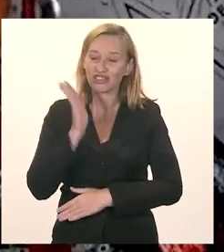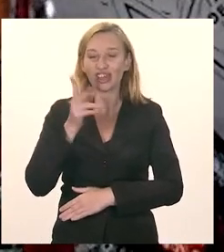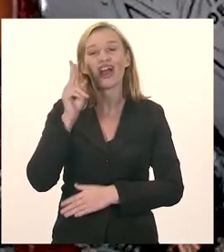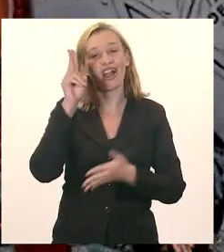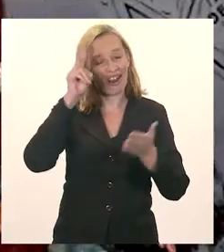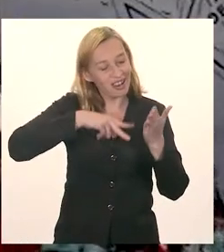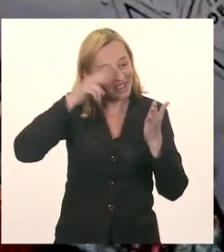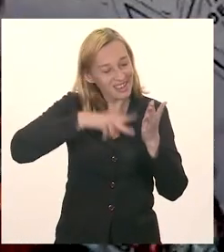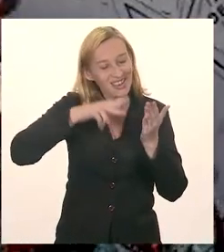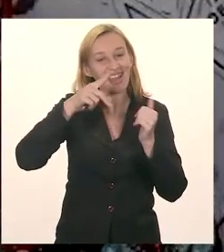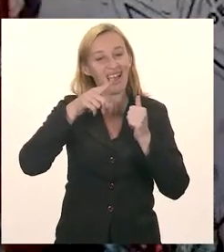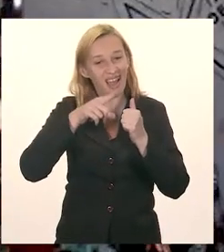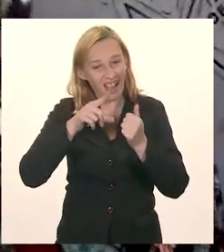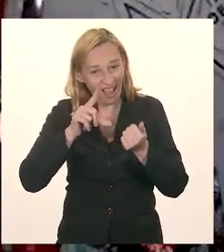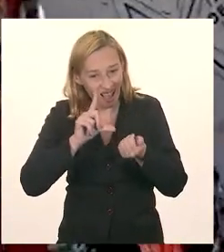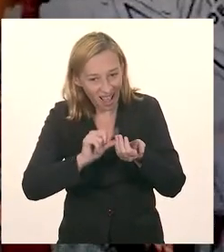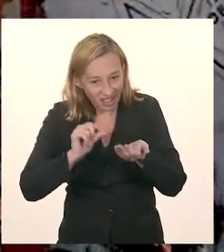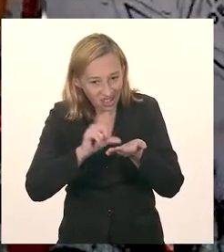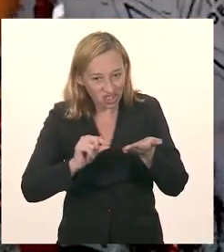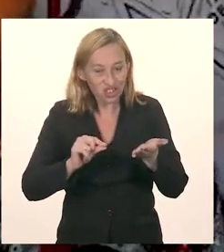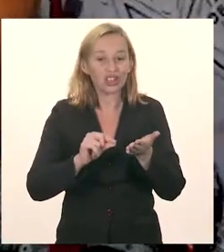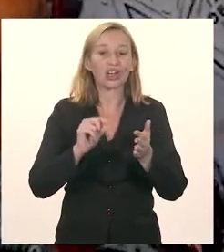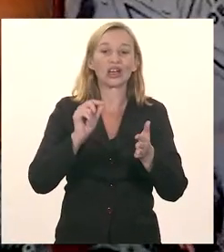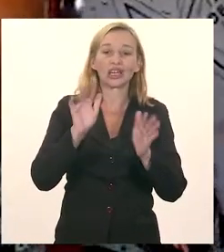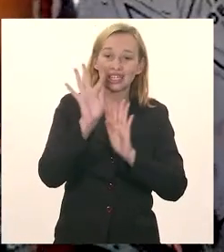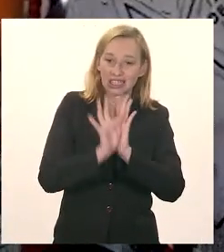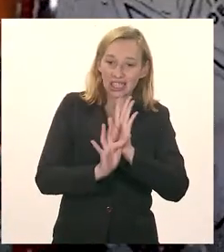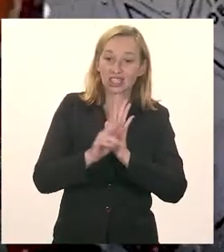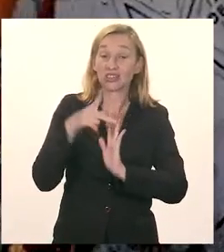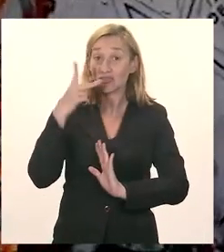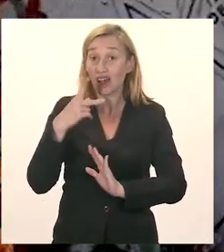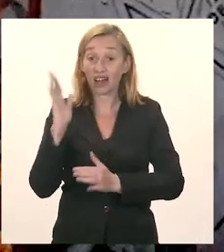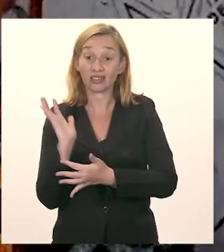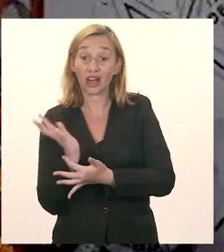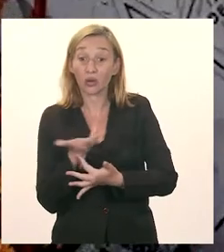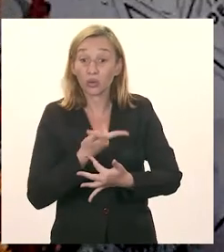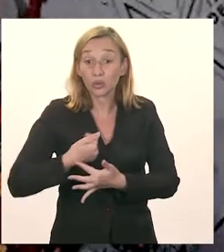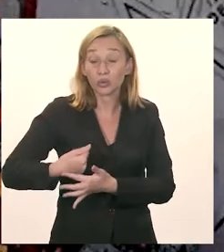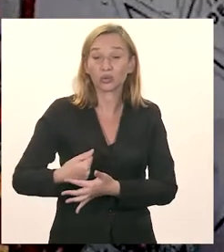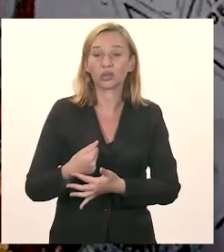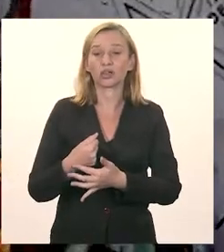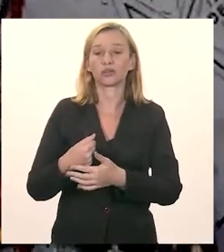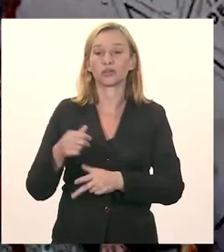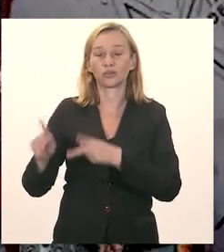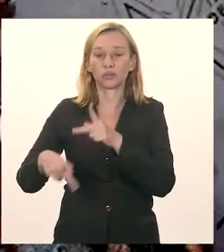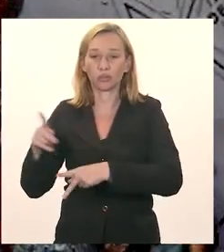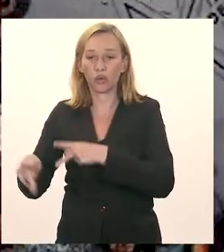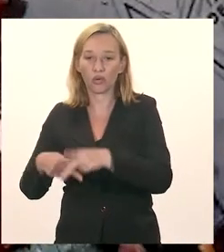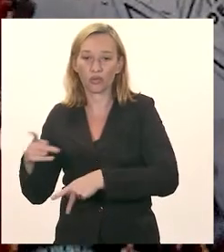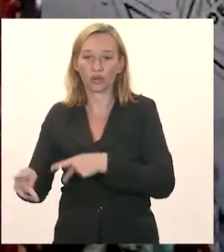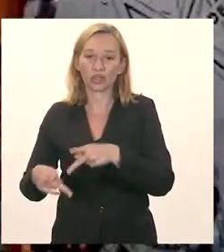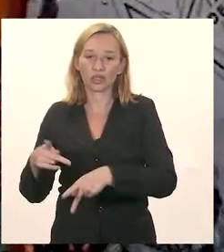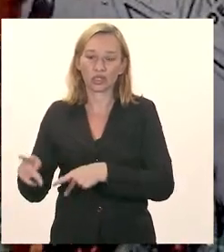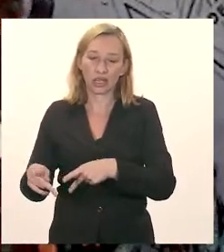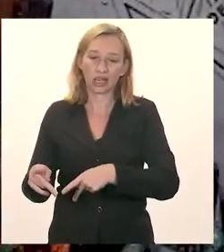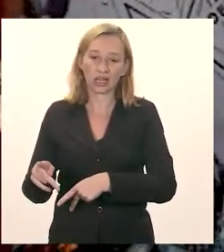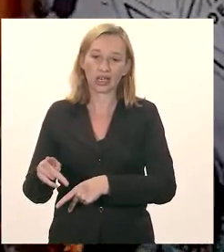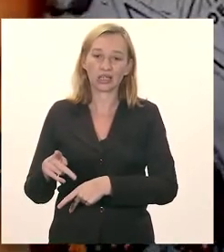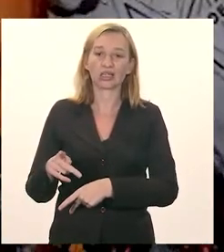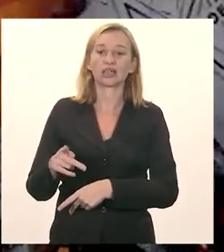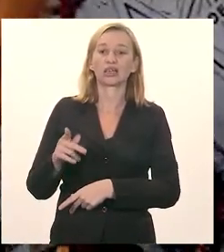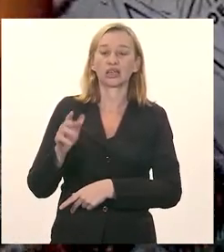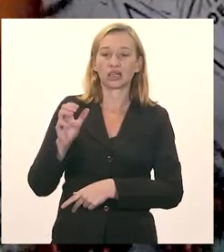lia artigos e textos que falavam da cultura popular de Sergipe, né, que era o que me interessava